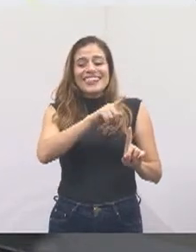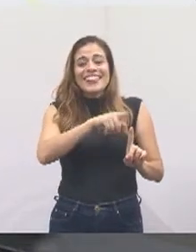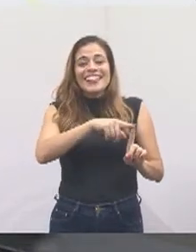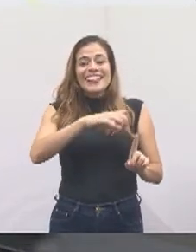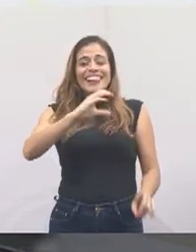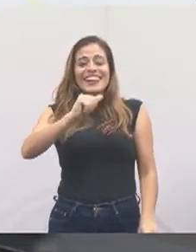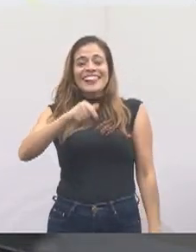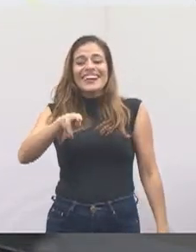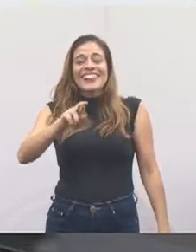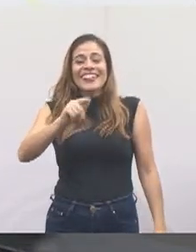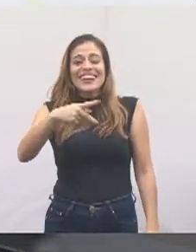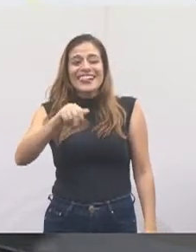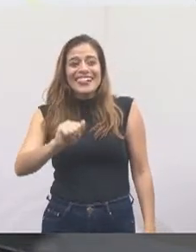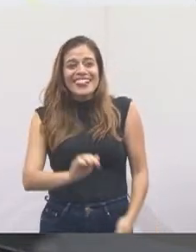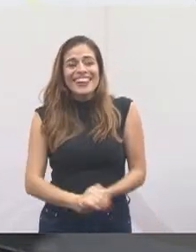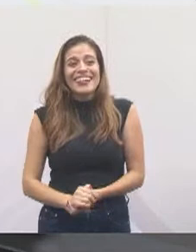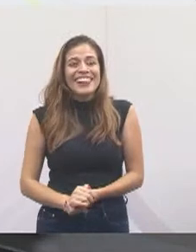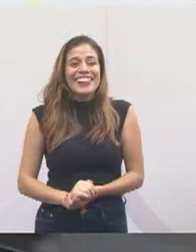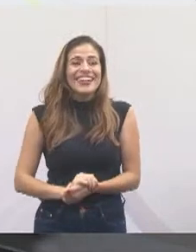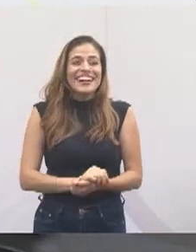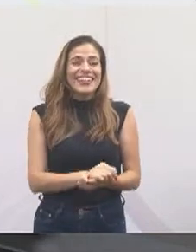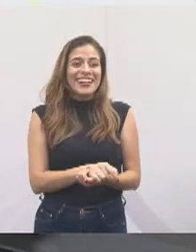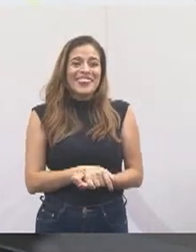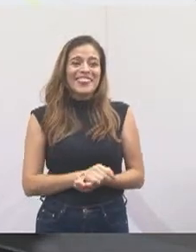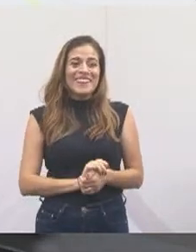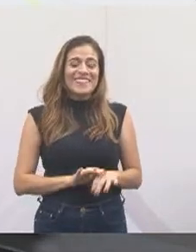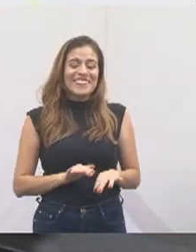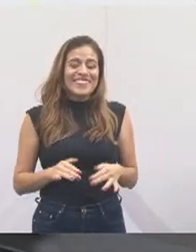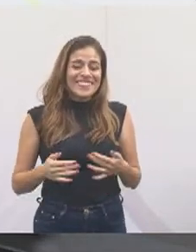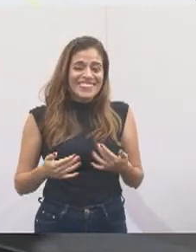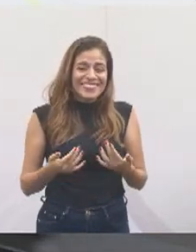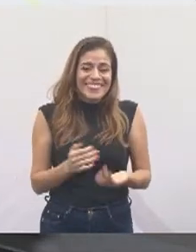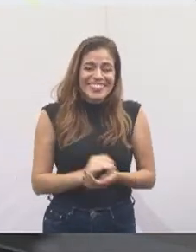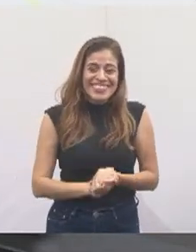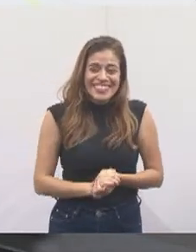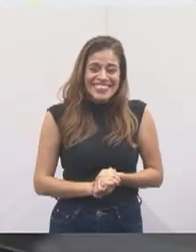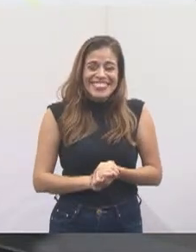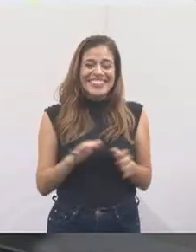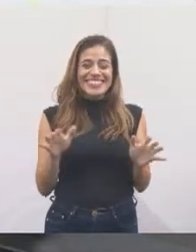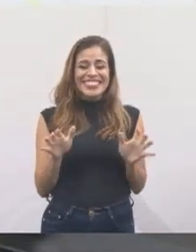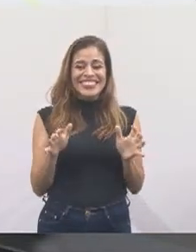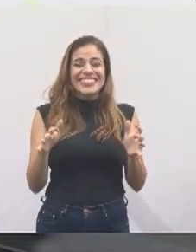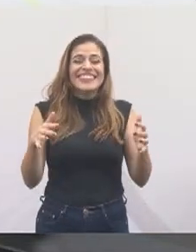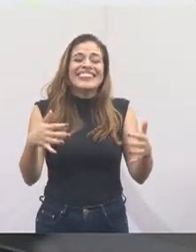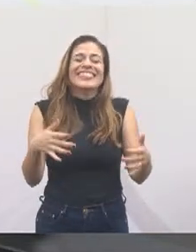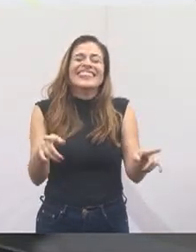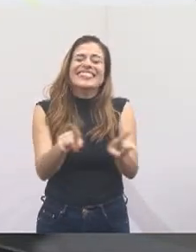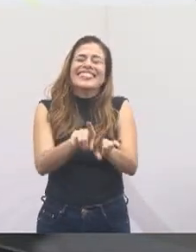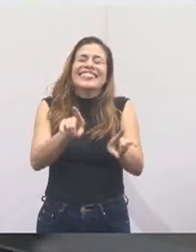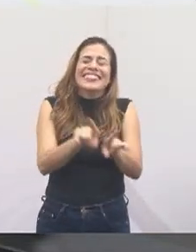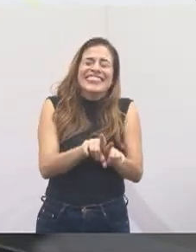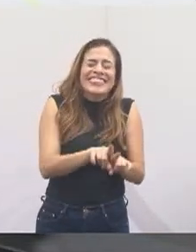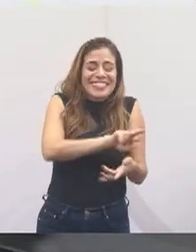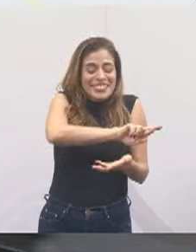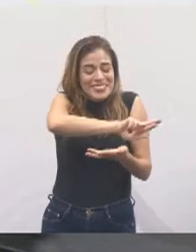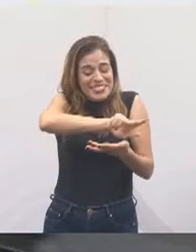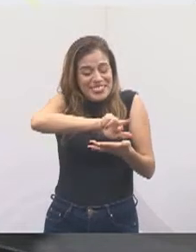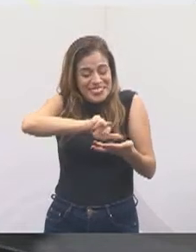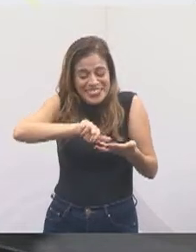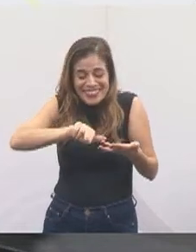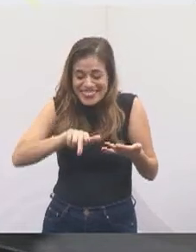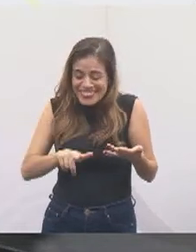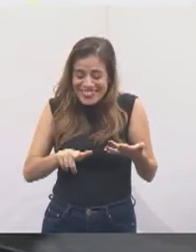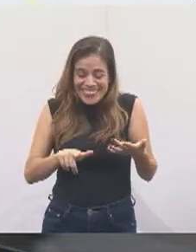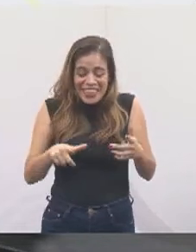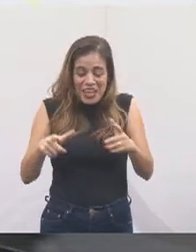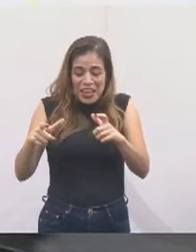corpo có a presente obra irá abranger também outras partes do